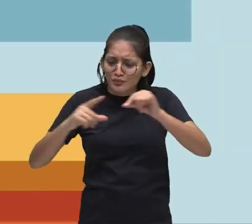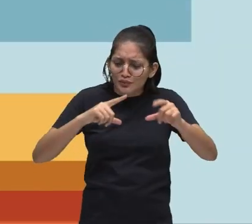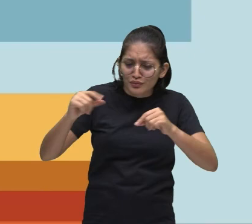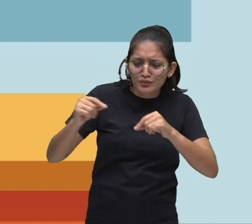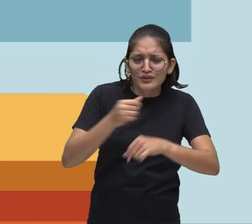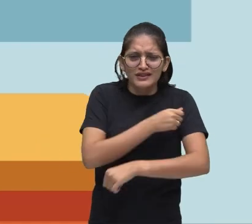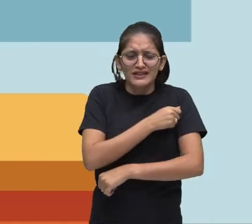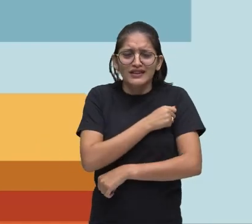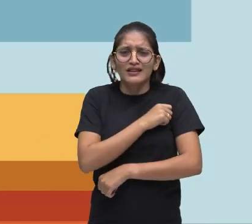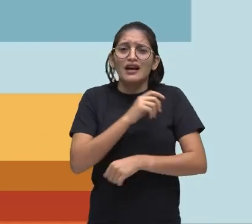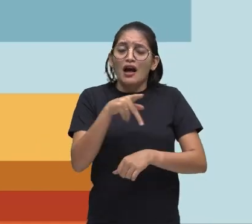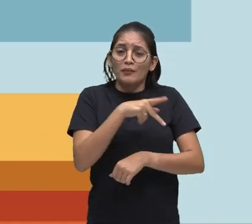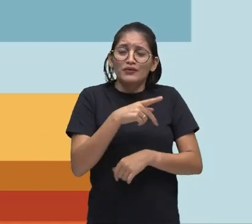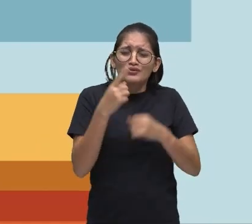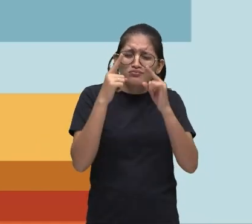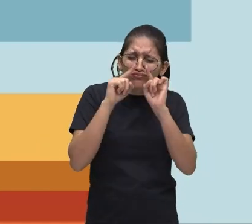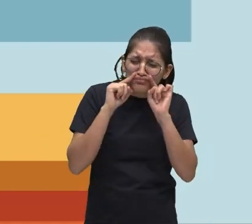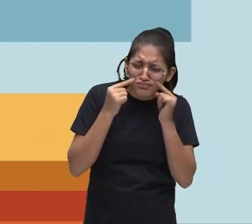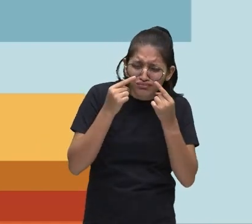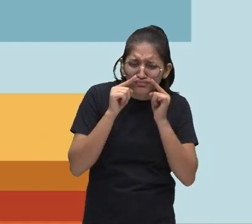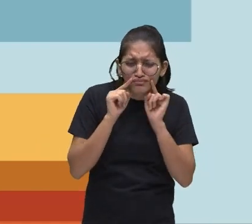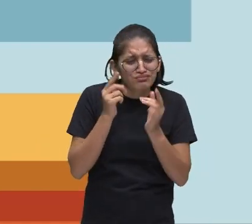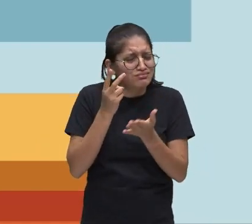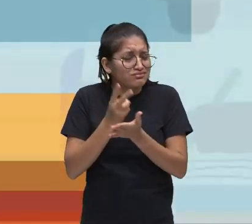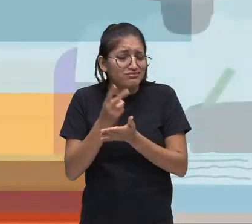a professora chorou durante bastante tempo.